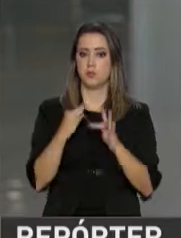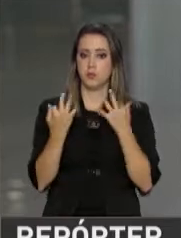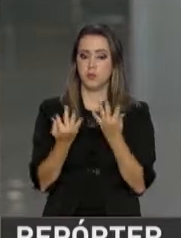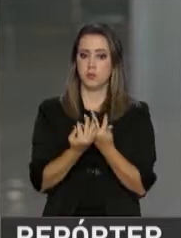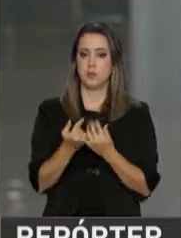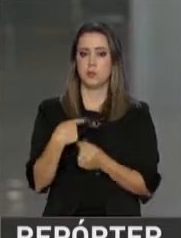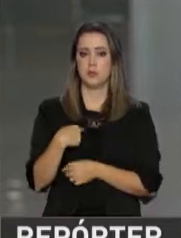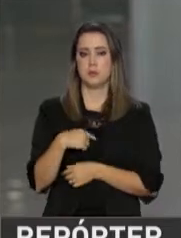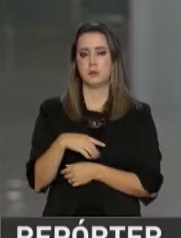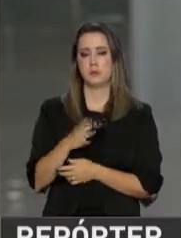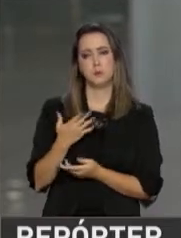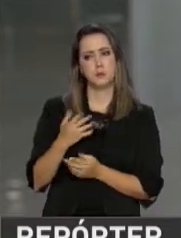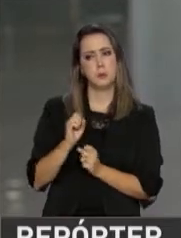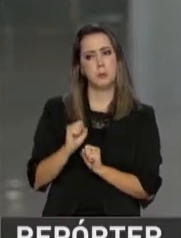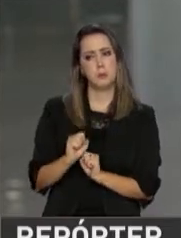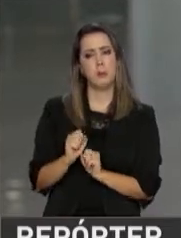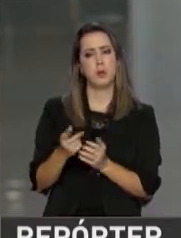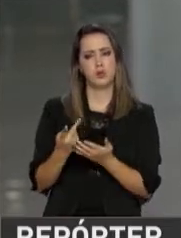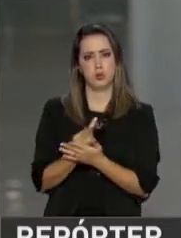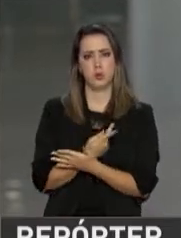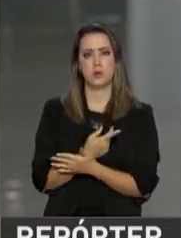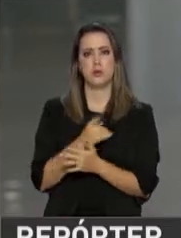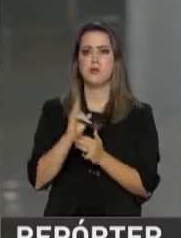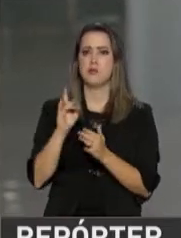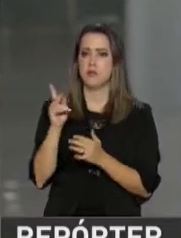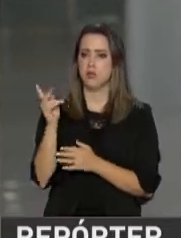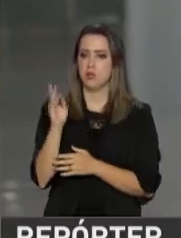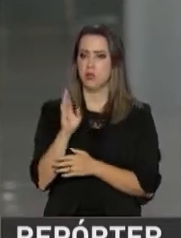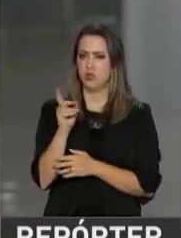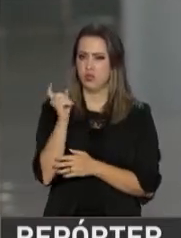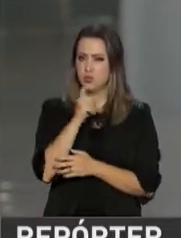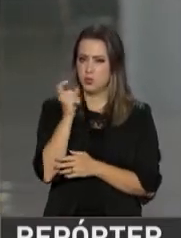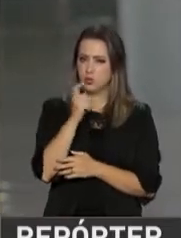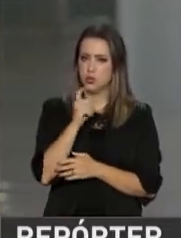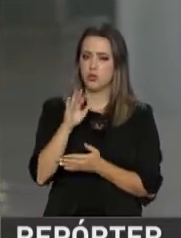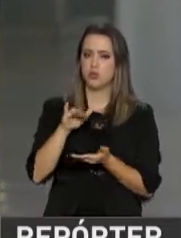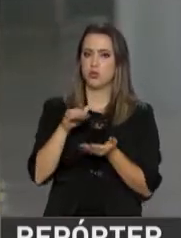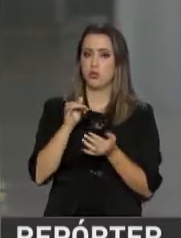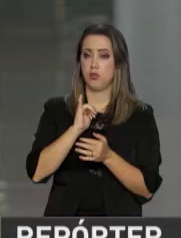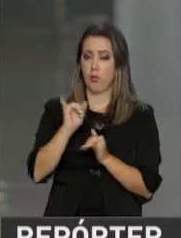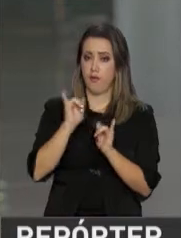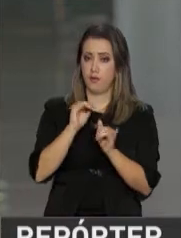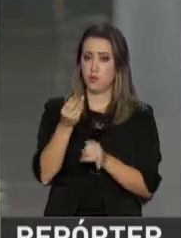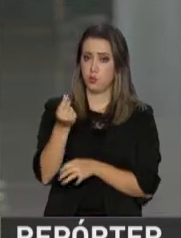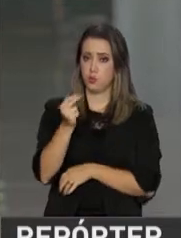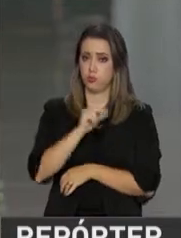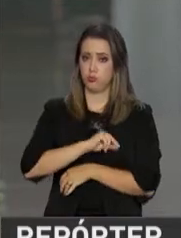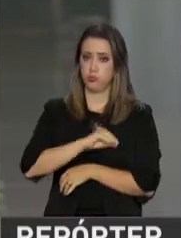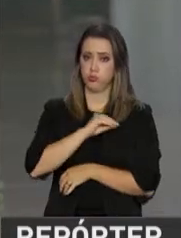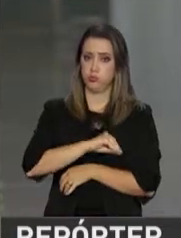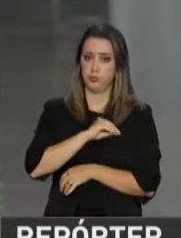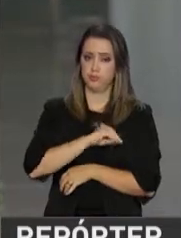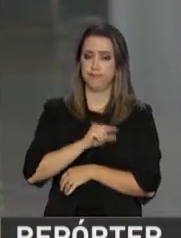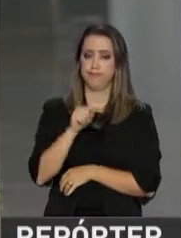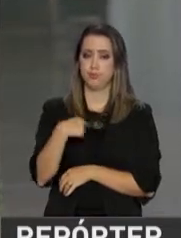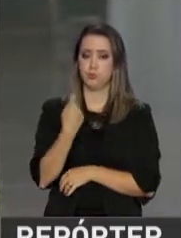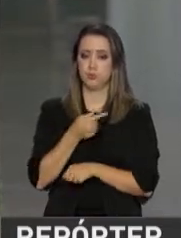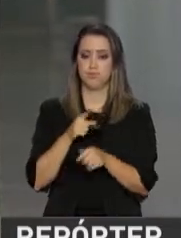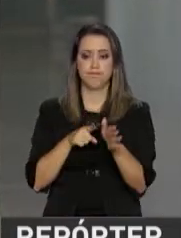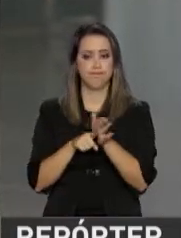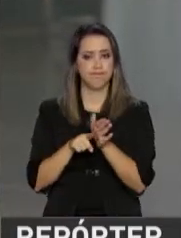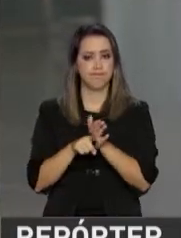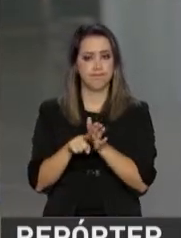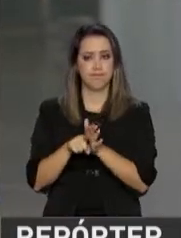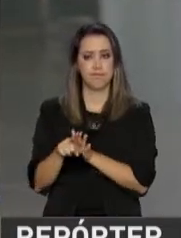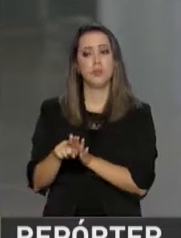suspeita de má fé na declaração de renda nós estamos investigando e vamos pedir o